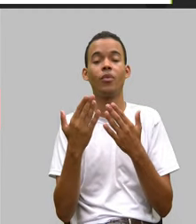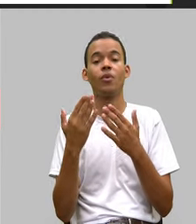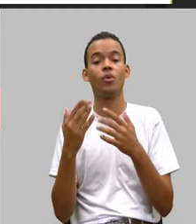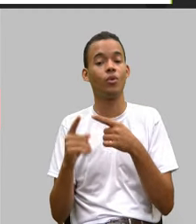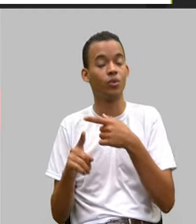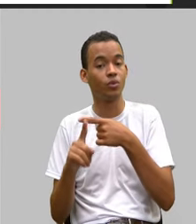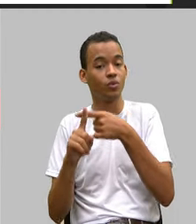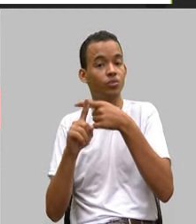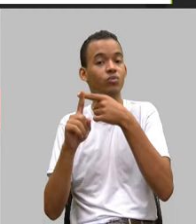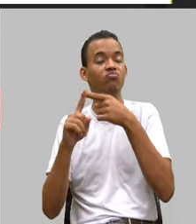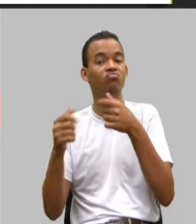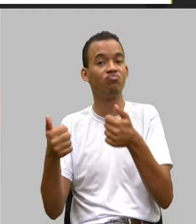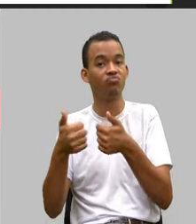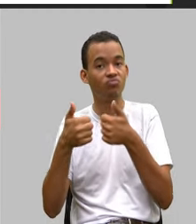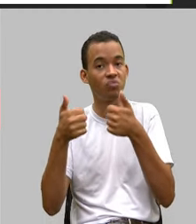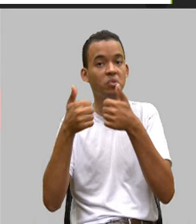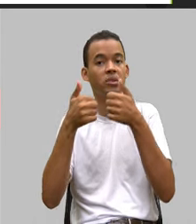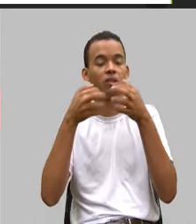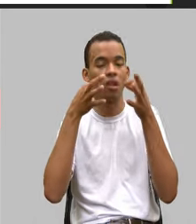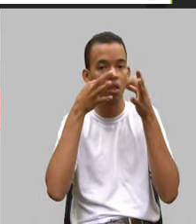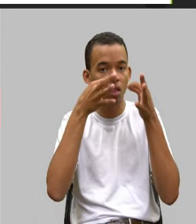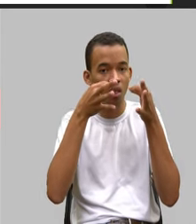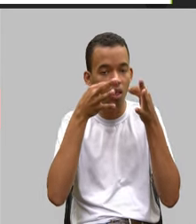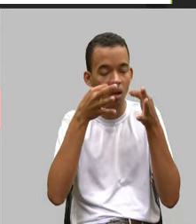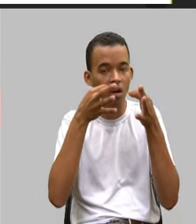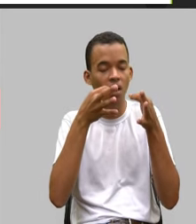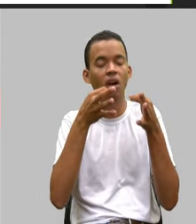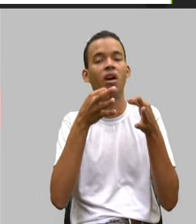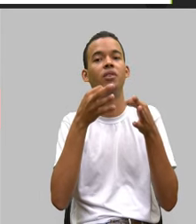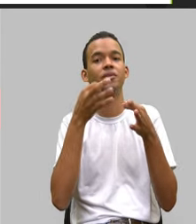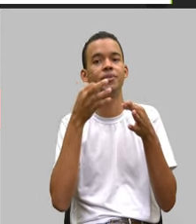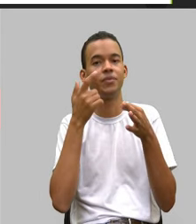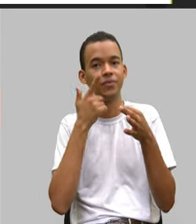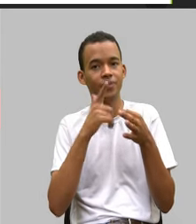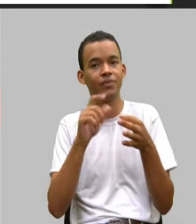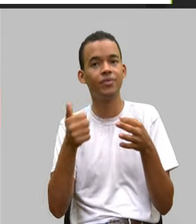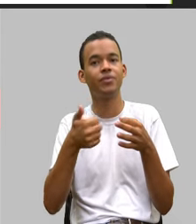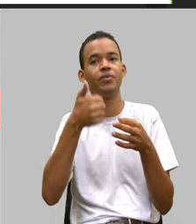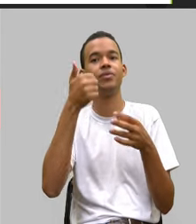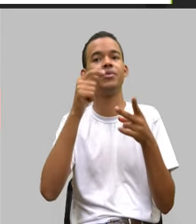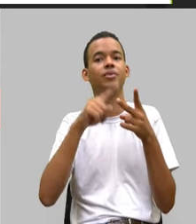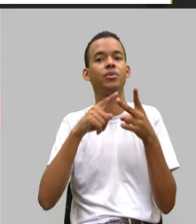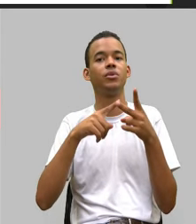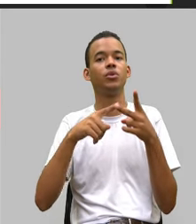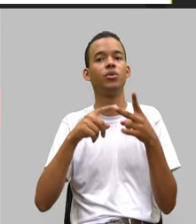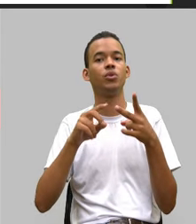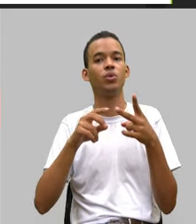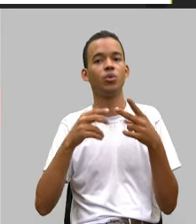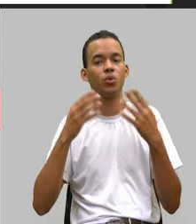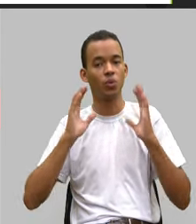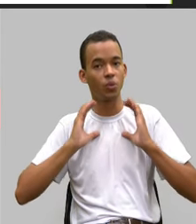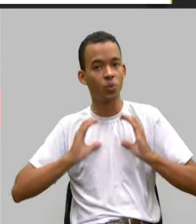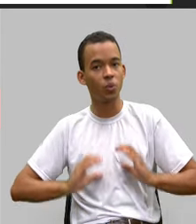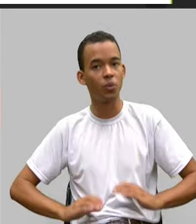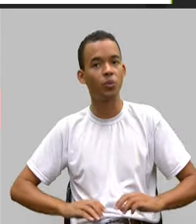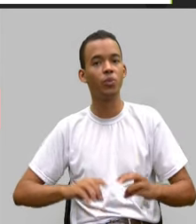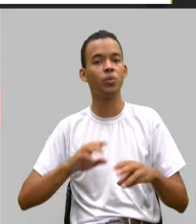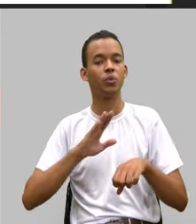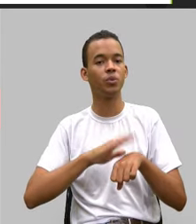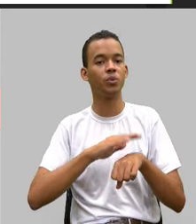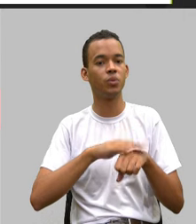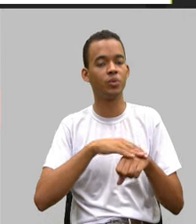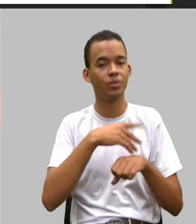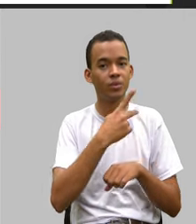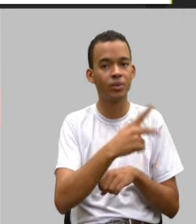hiperatividade melhora de 30% nos distúrbios do comportamento uma melhora de 20% autonomia com melhora controle de